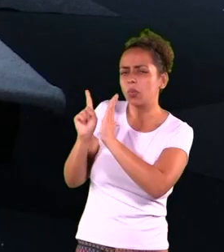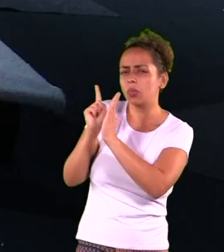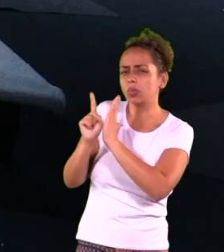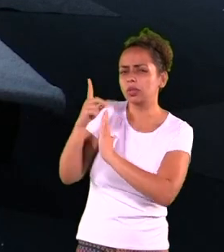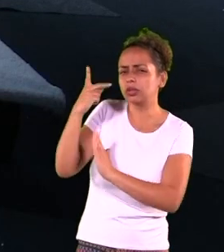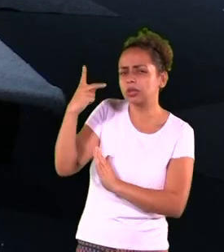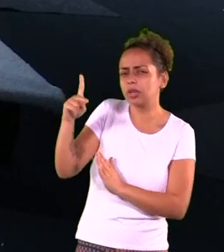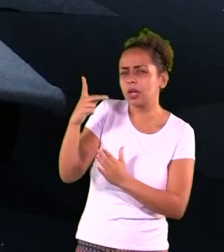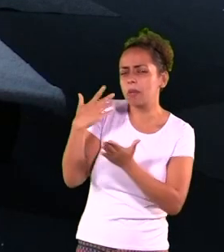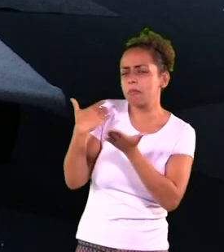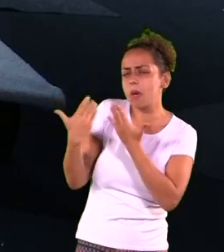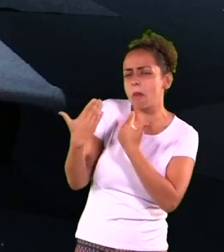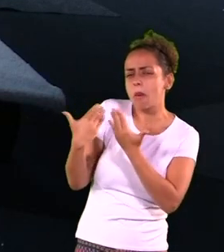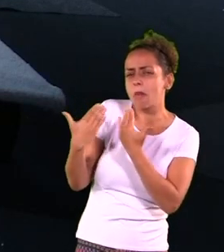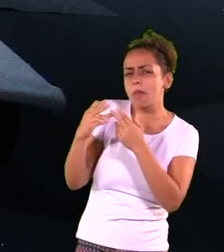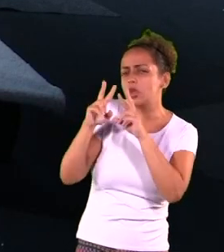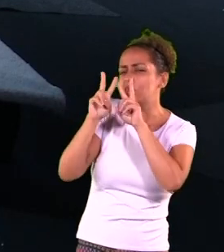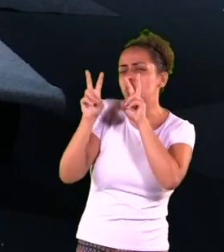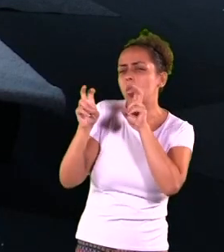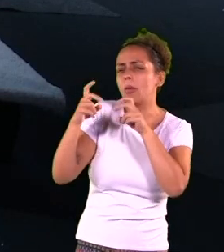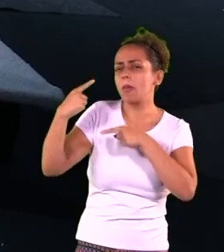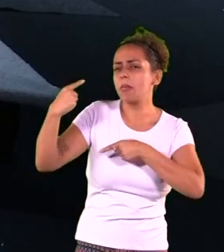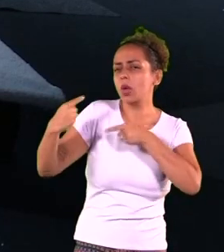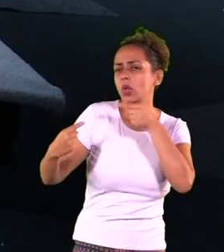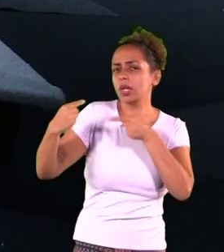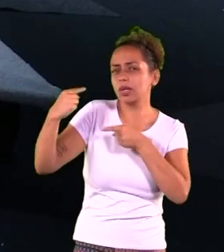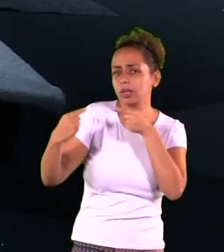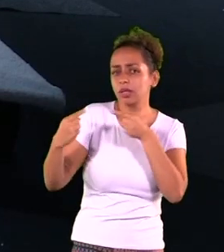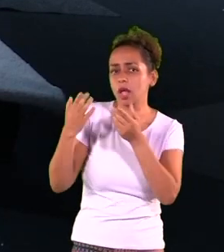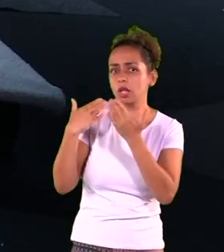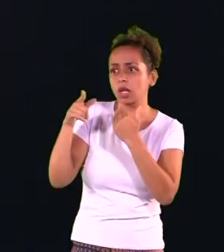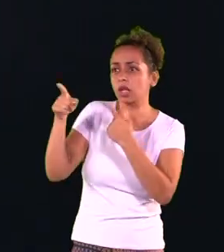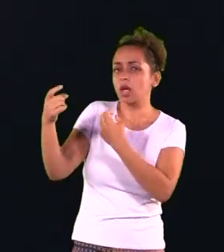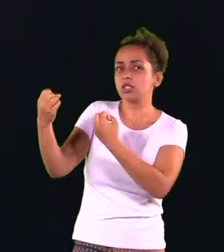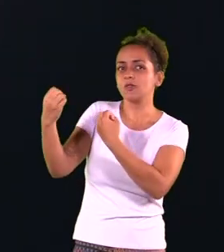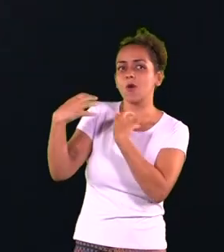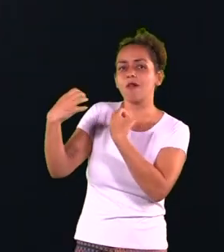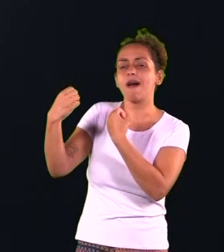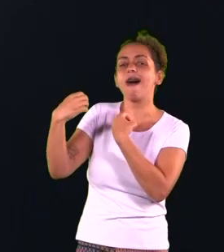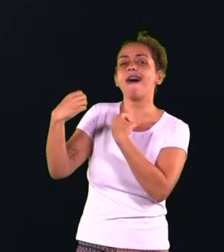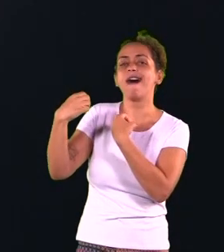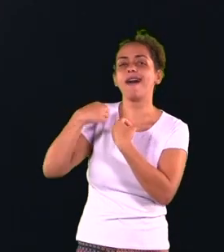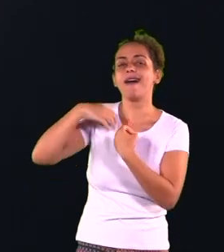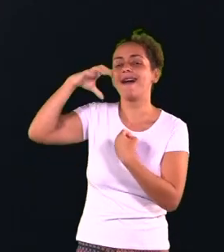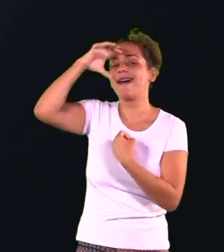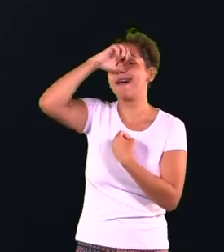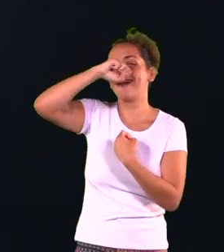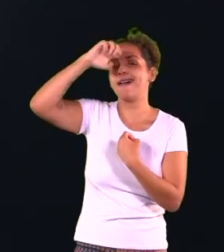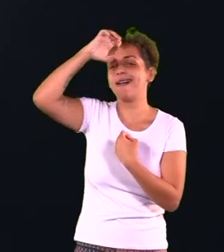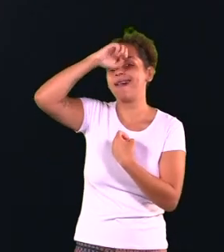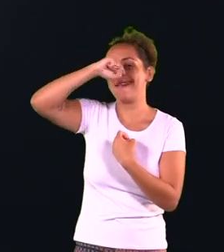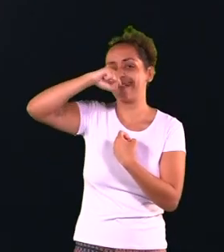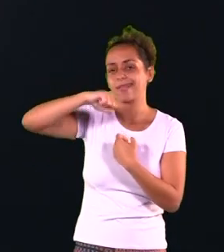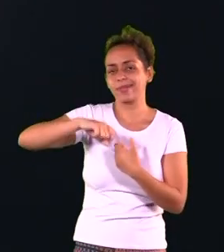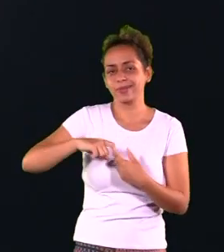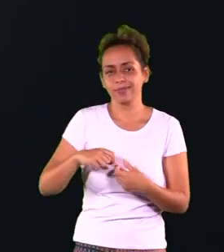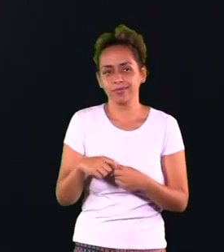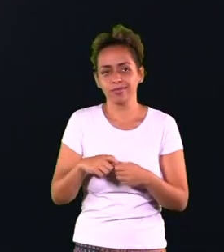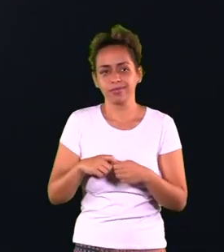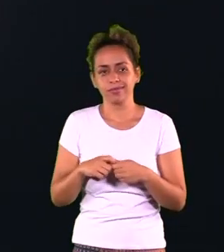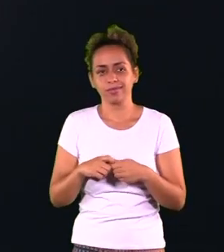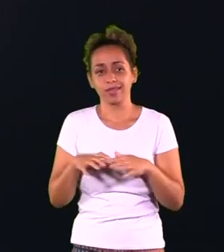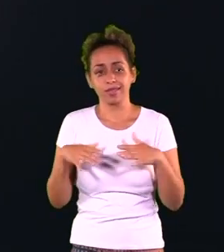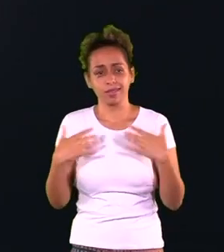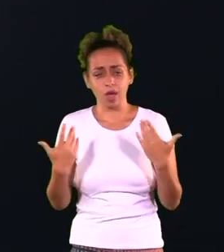é questioná-la e aprender um pouco e conversando com